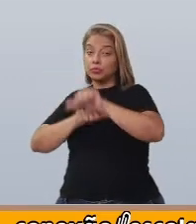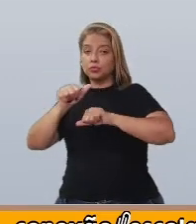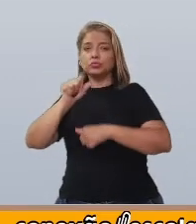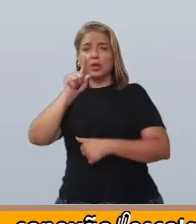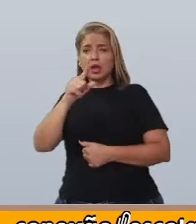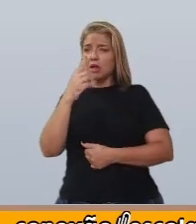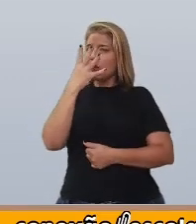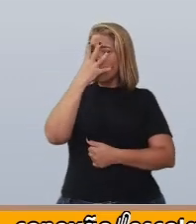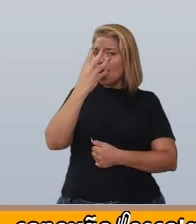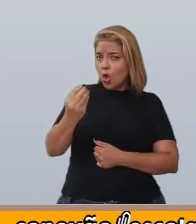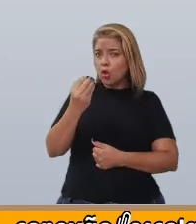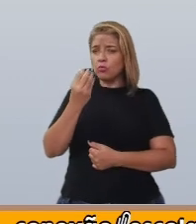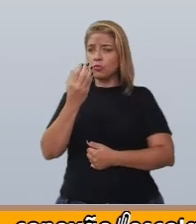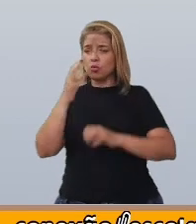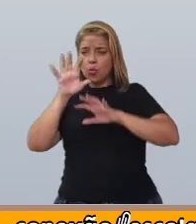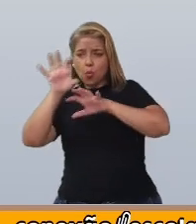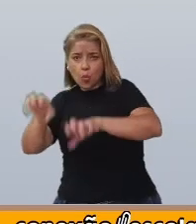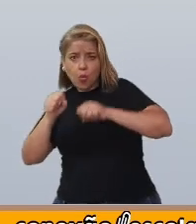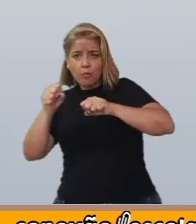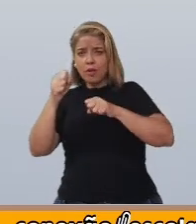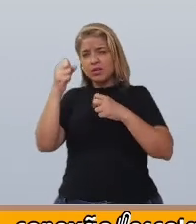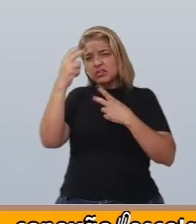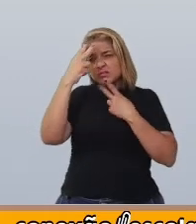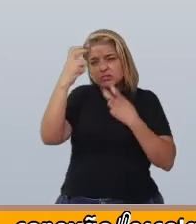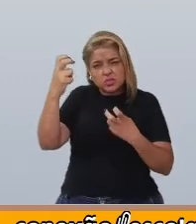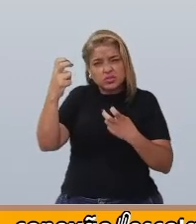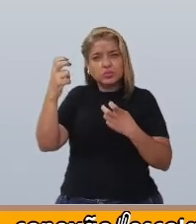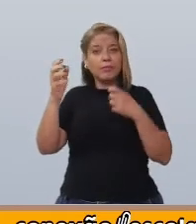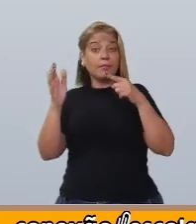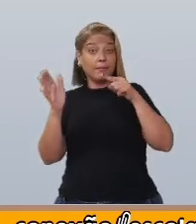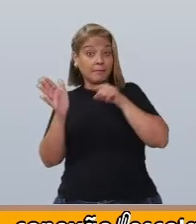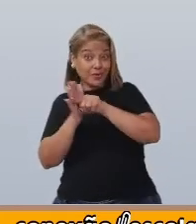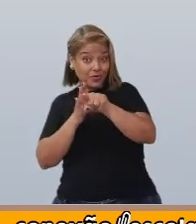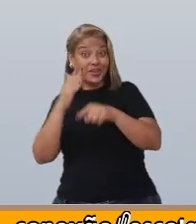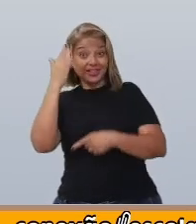devorou os cabritinhos? Conseguiu entender?